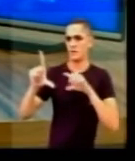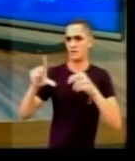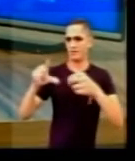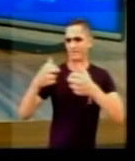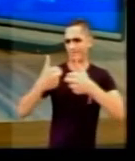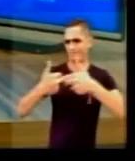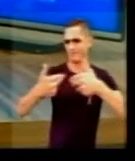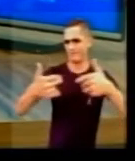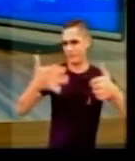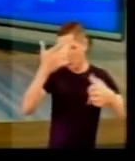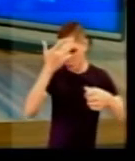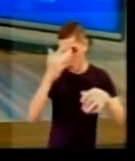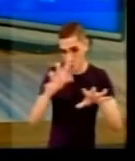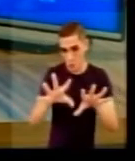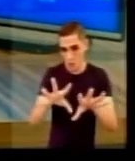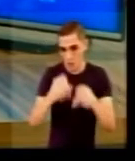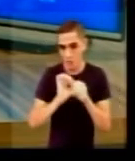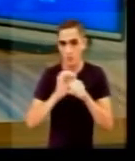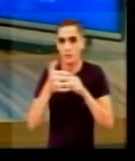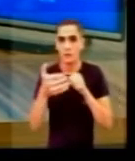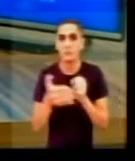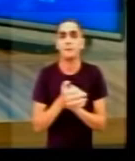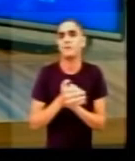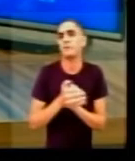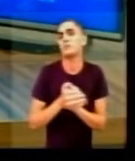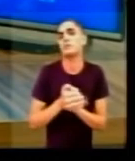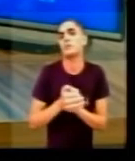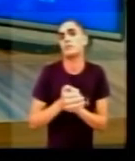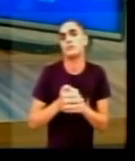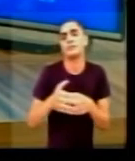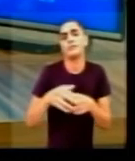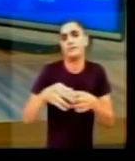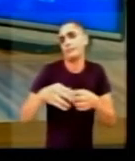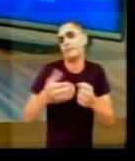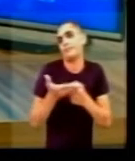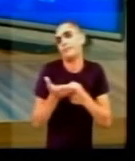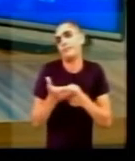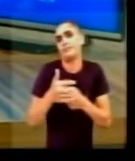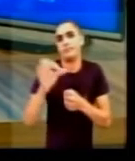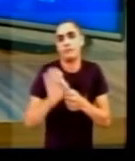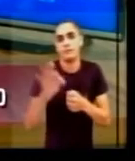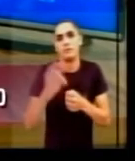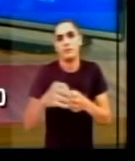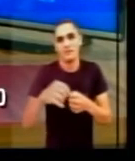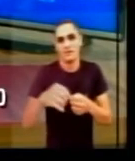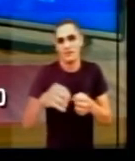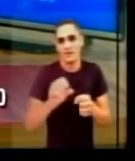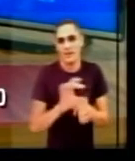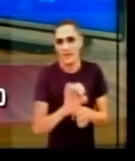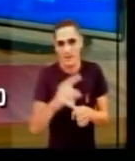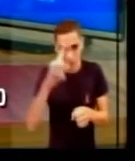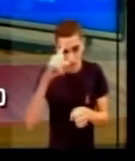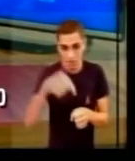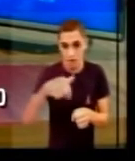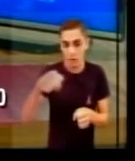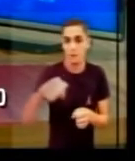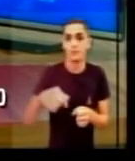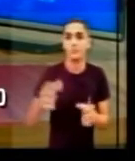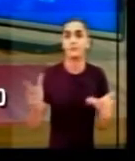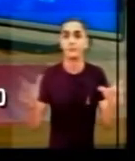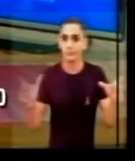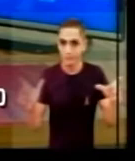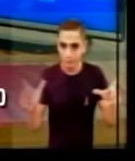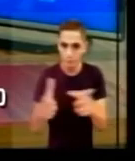média diária. De repente, nós estávamos numa queda importante e com uma tendência